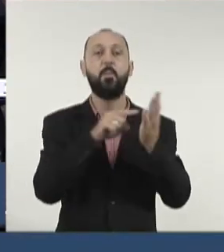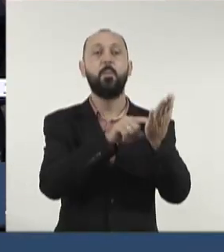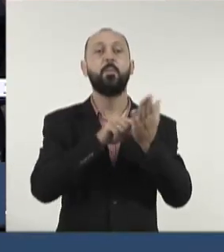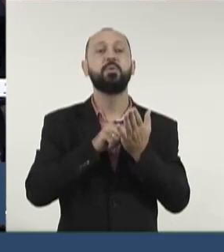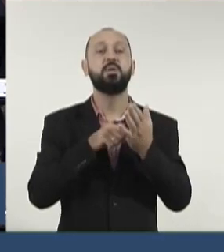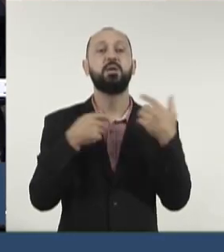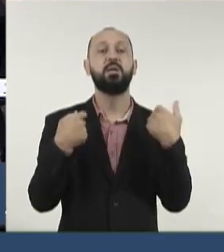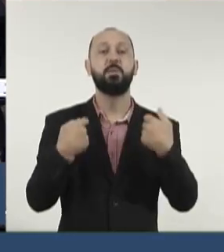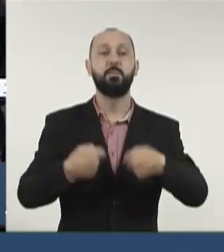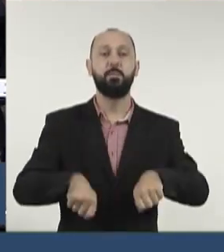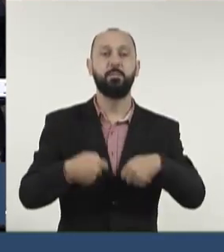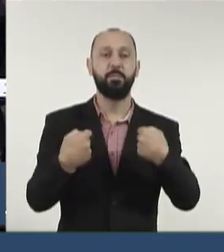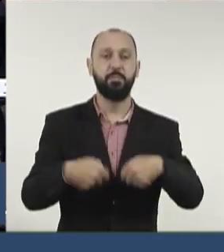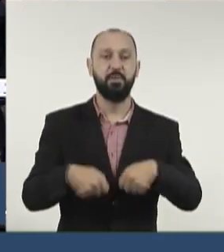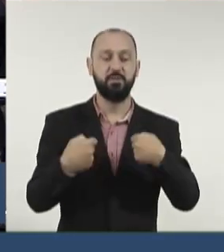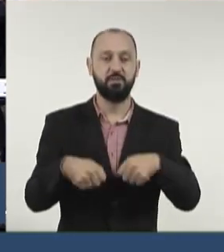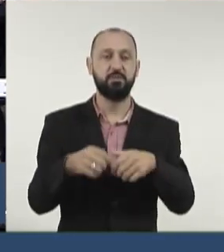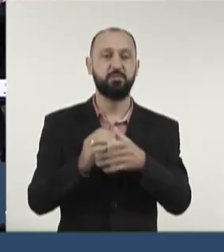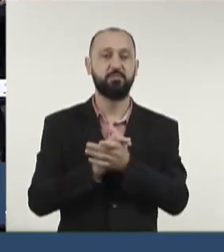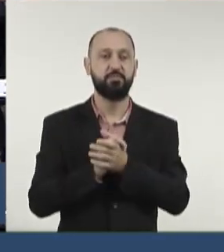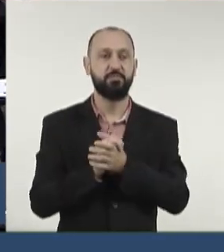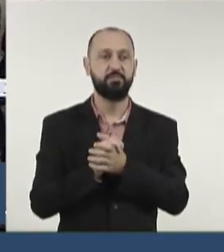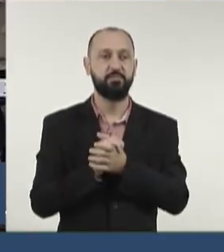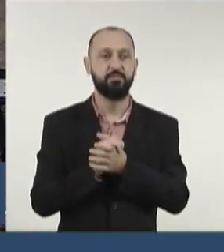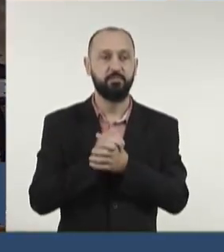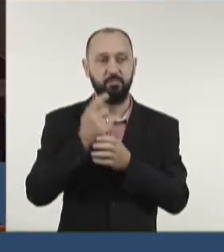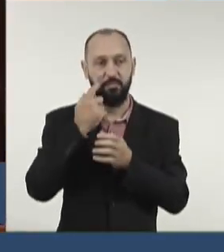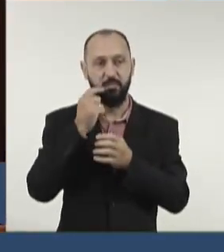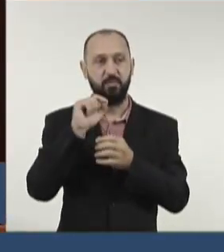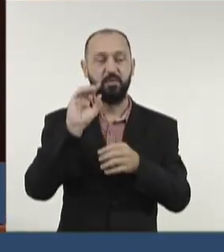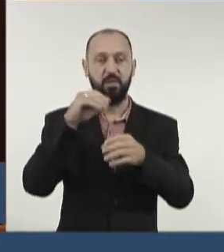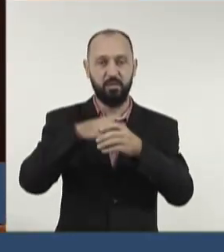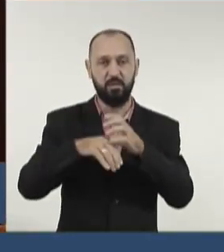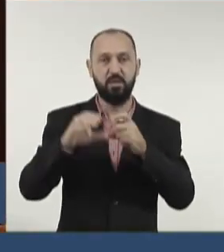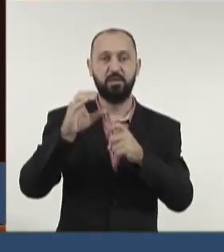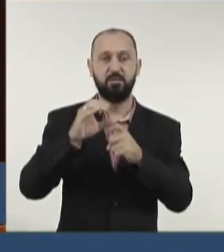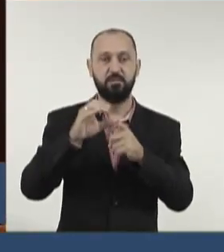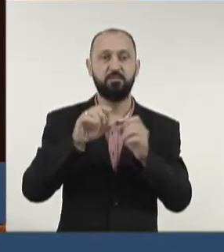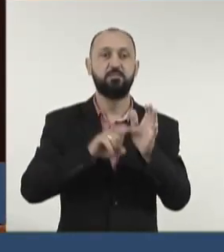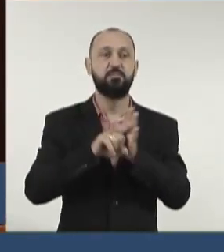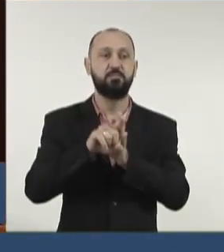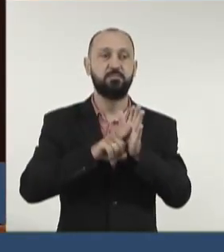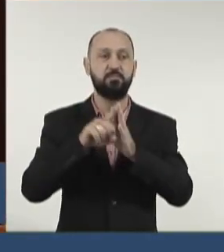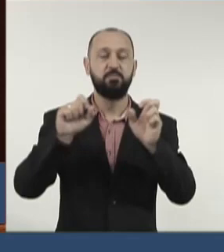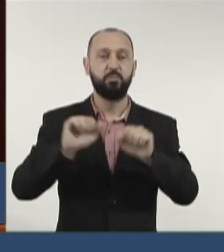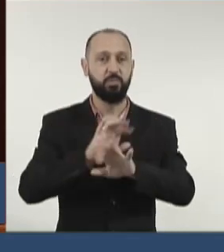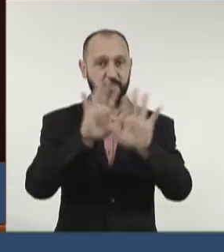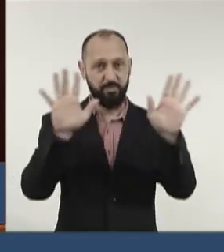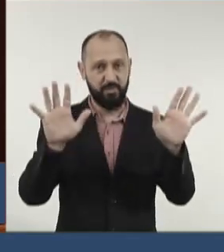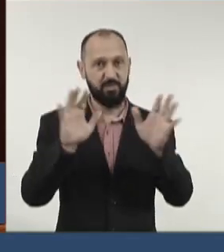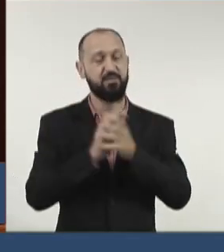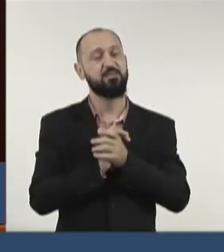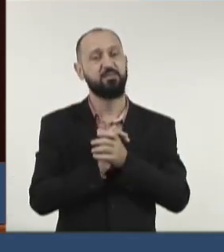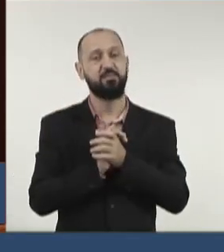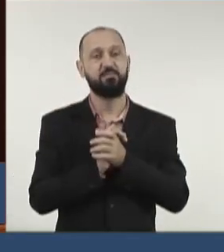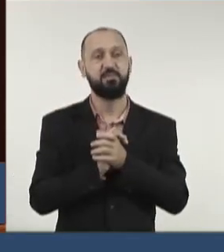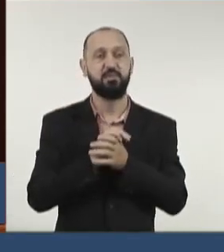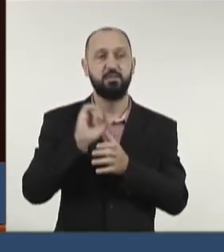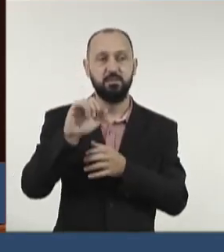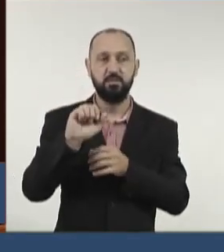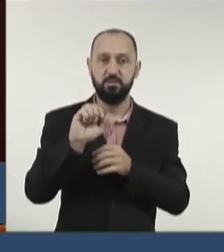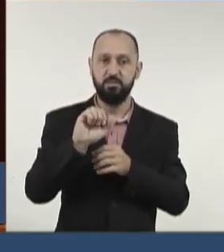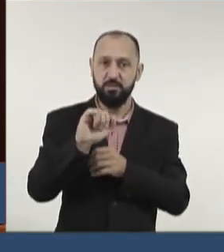demonstrar a necessidade de fazer um pente fino na Cacems por transparência. Então, se tiver